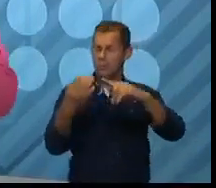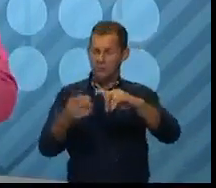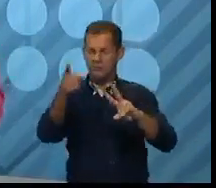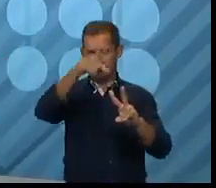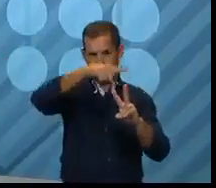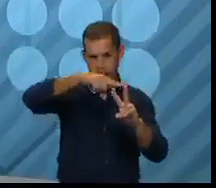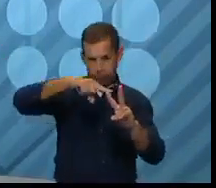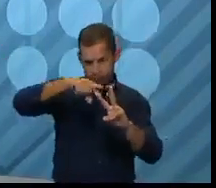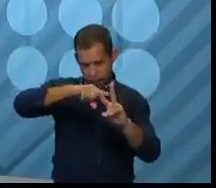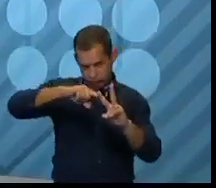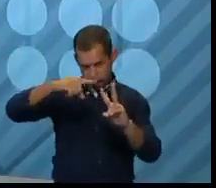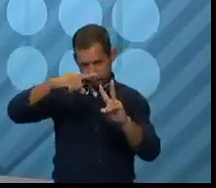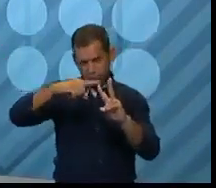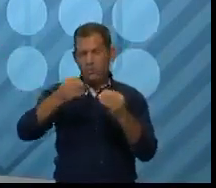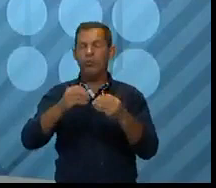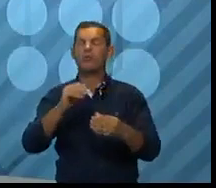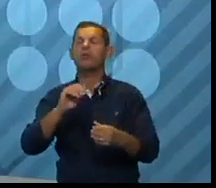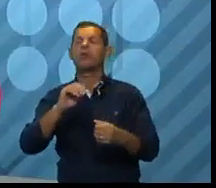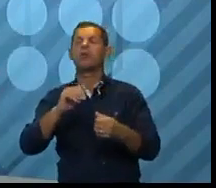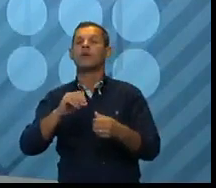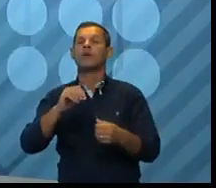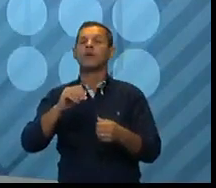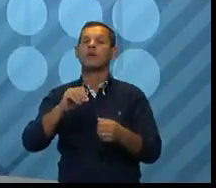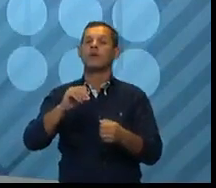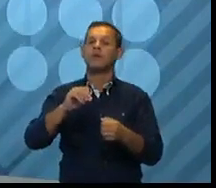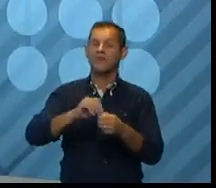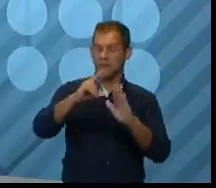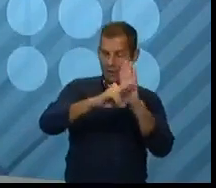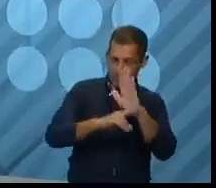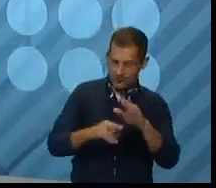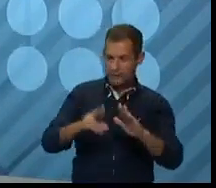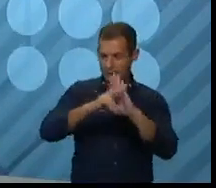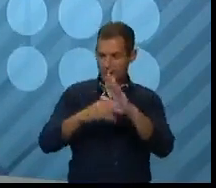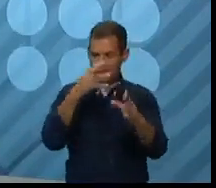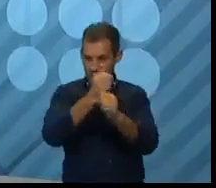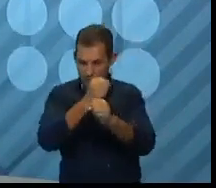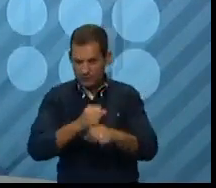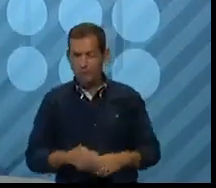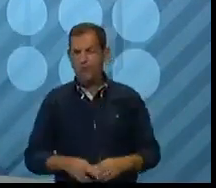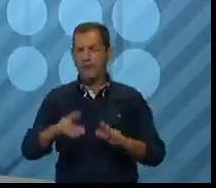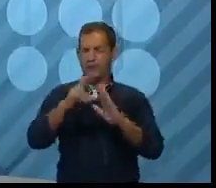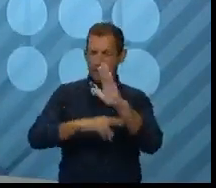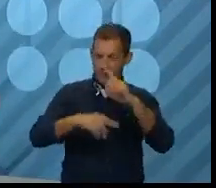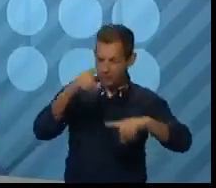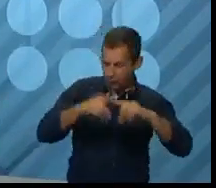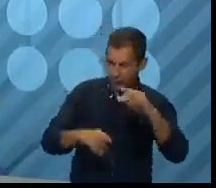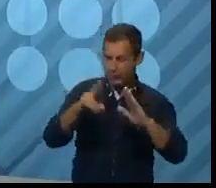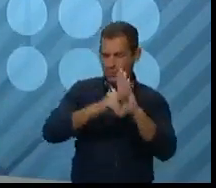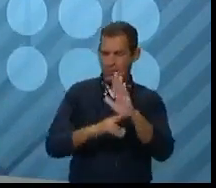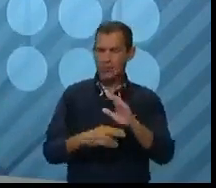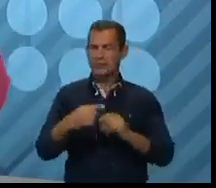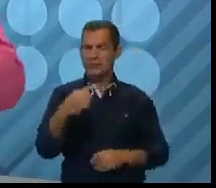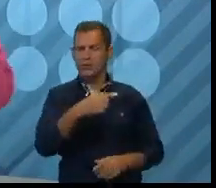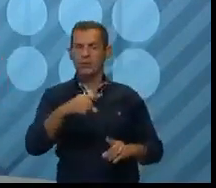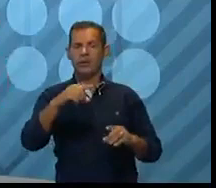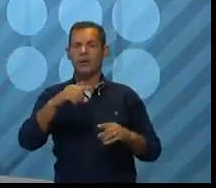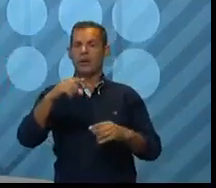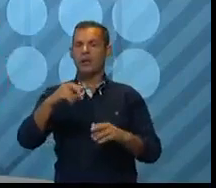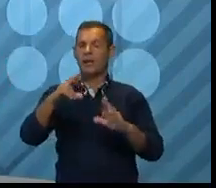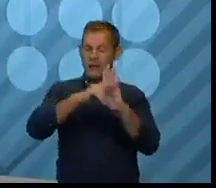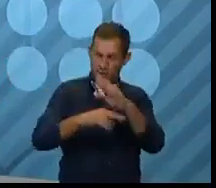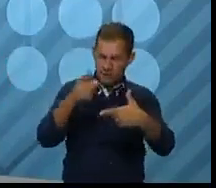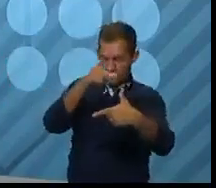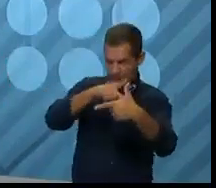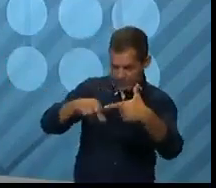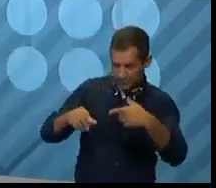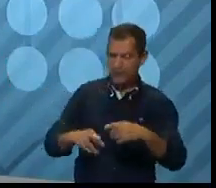que é a derivada de raiz quadrada. Então, todas as regras de derivação, regra da soma, do produto, da subtração, da divisão,